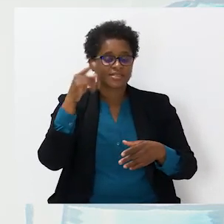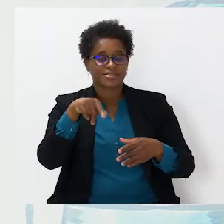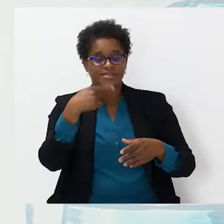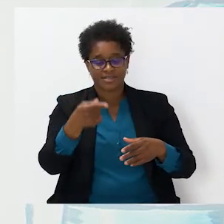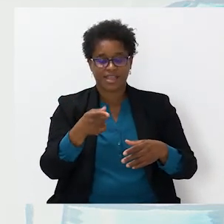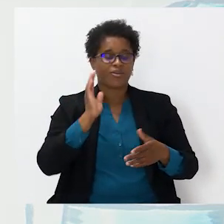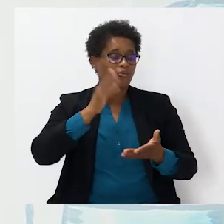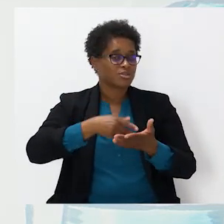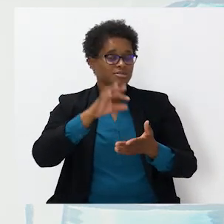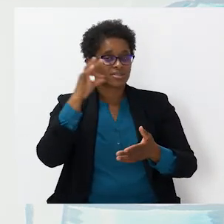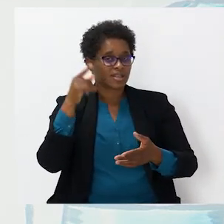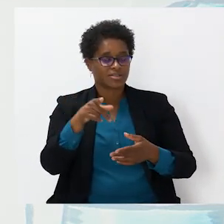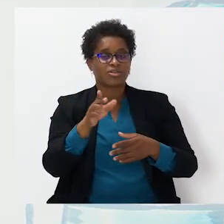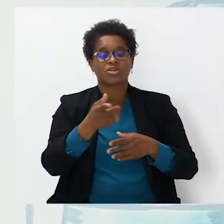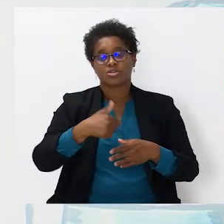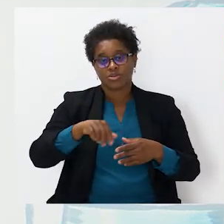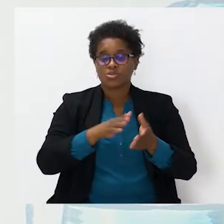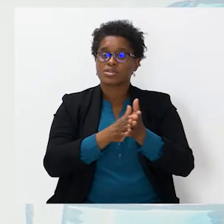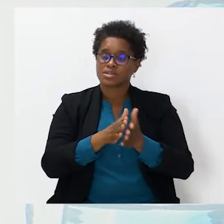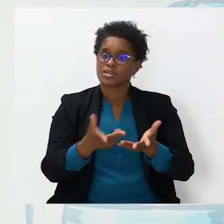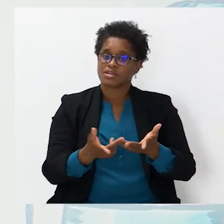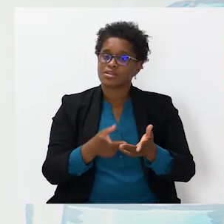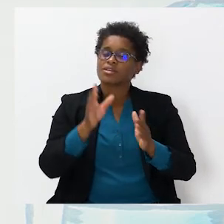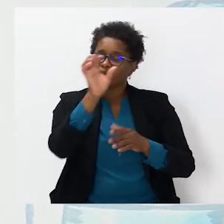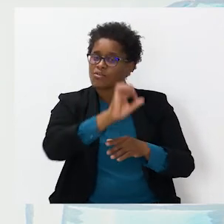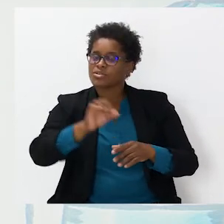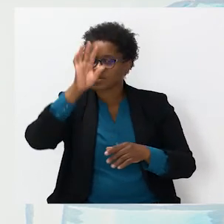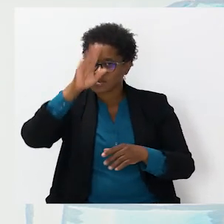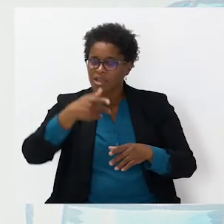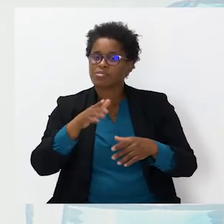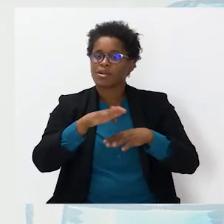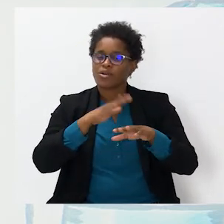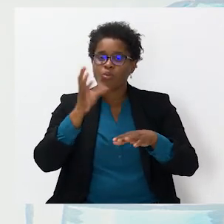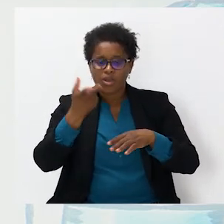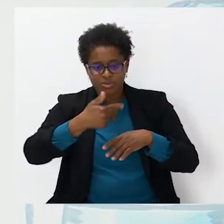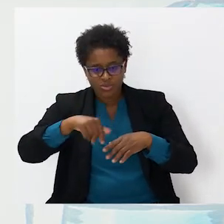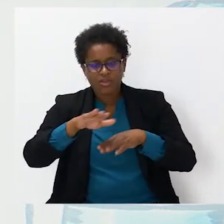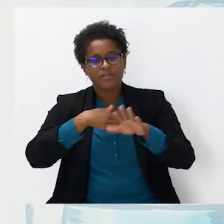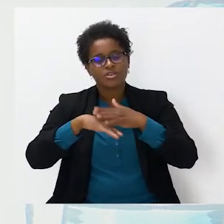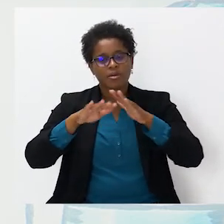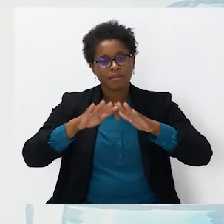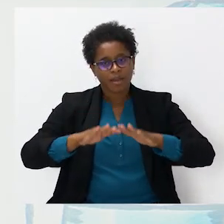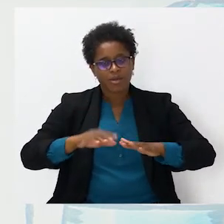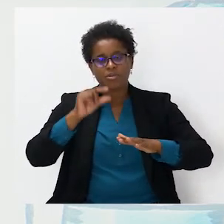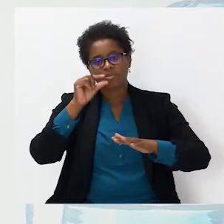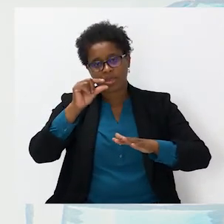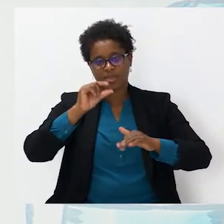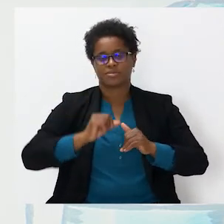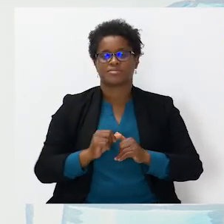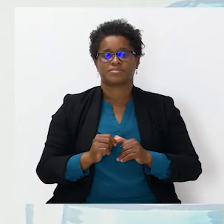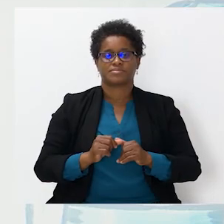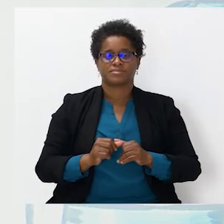outro último sinal nós usamos, vocês sabem, para quando nós fazíamos uma pequena